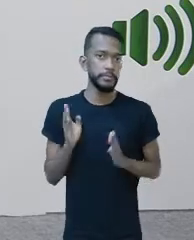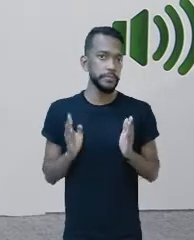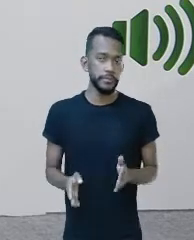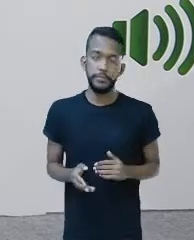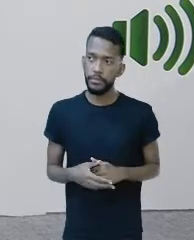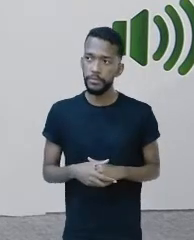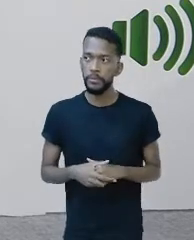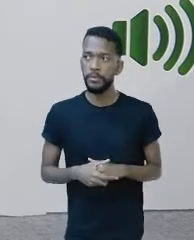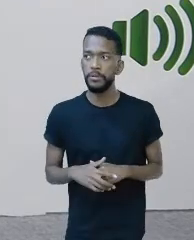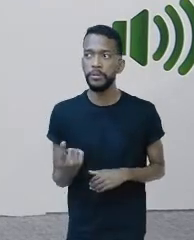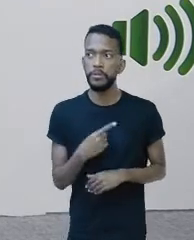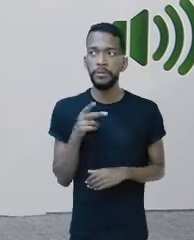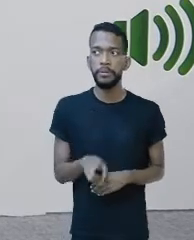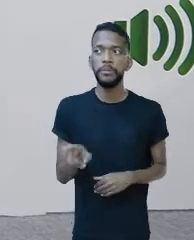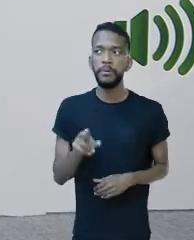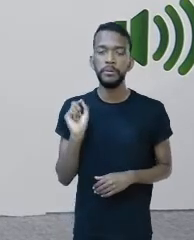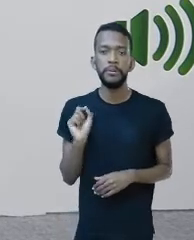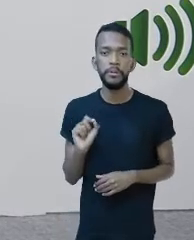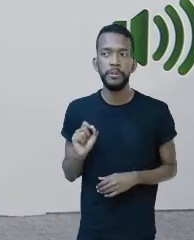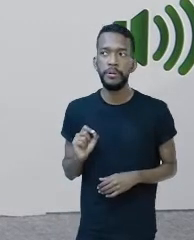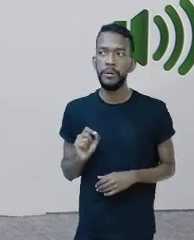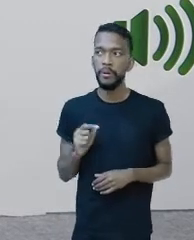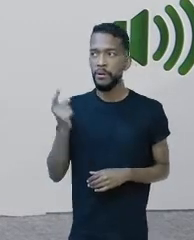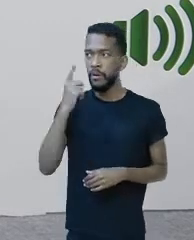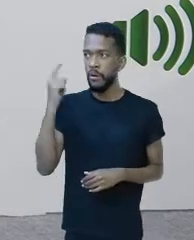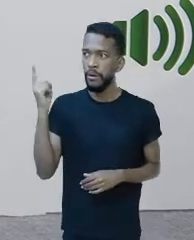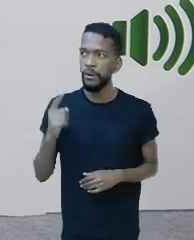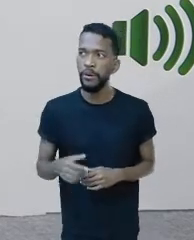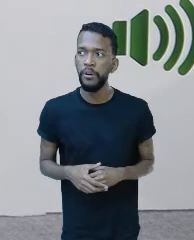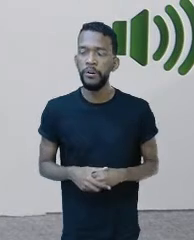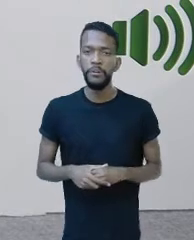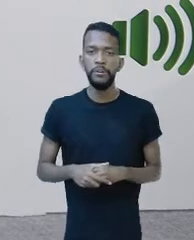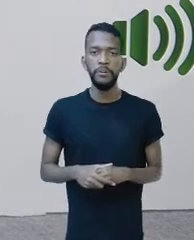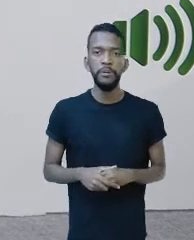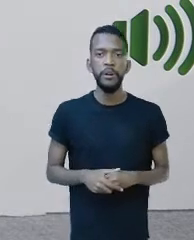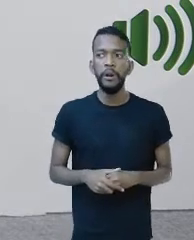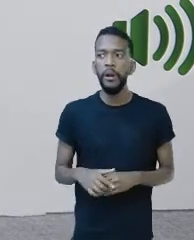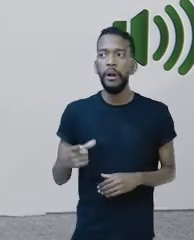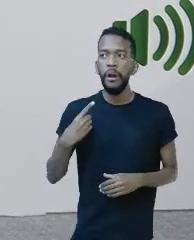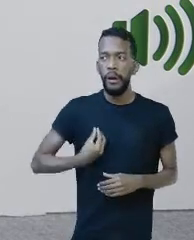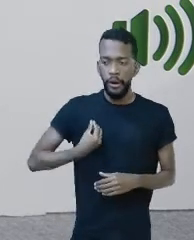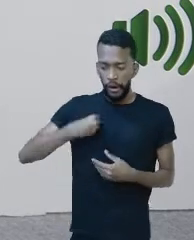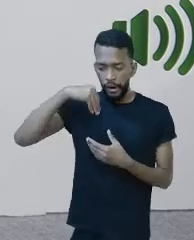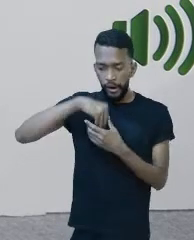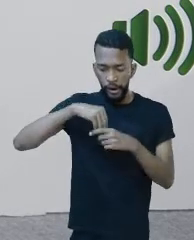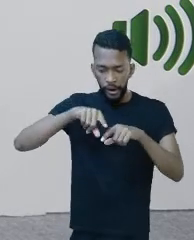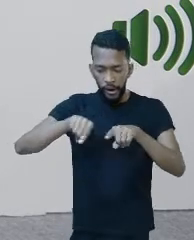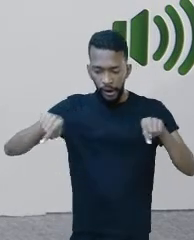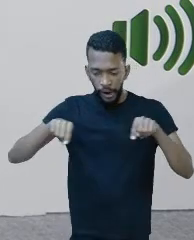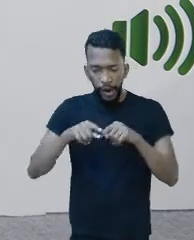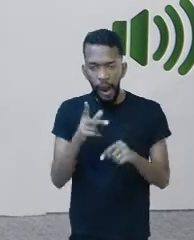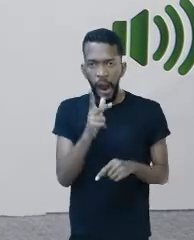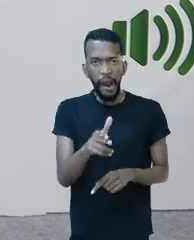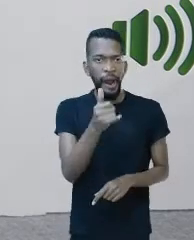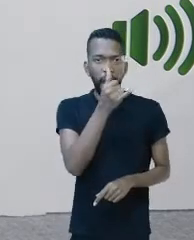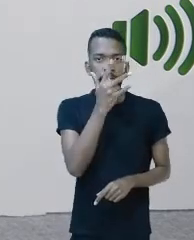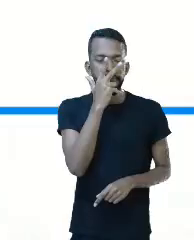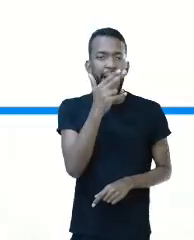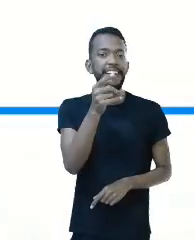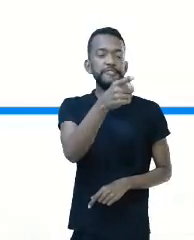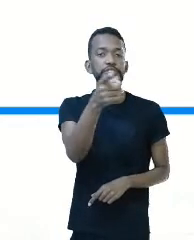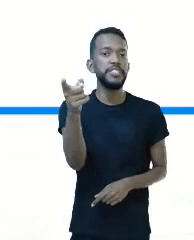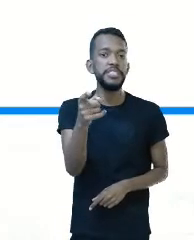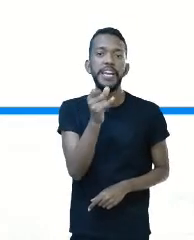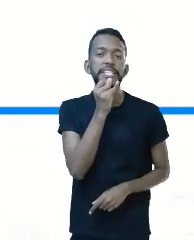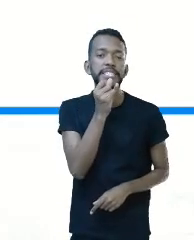só, nós usamos o número. Olha essa observação, a criança está na sala de aula como vocês. E olha o que o menino